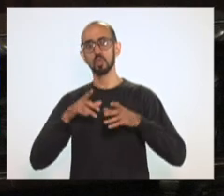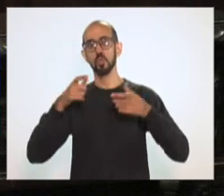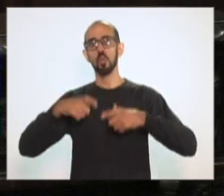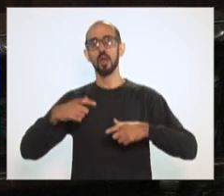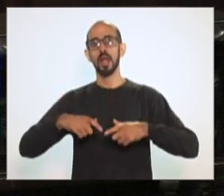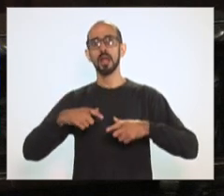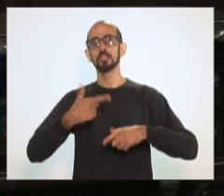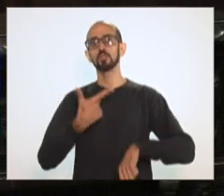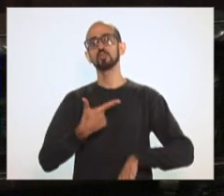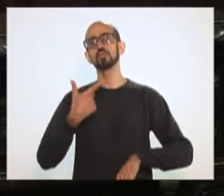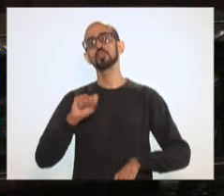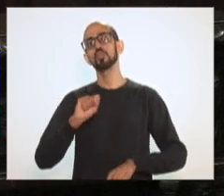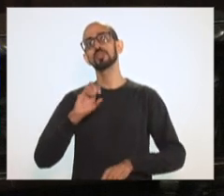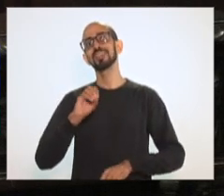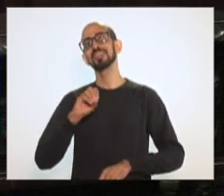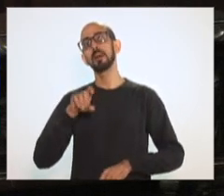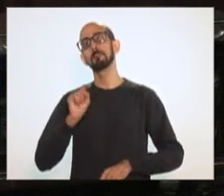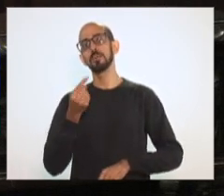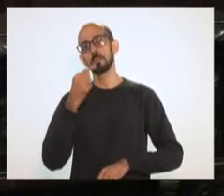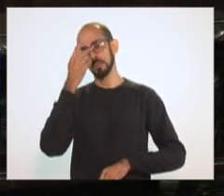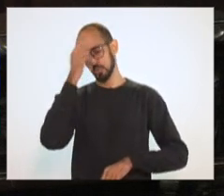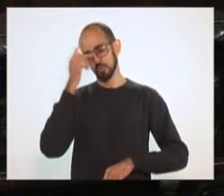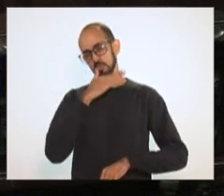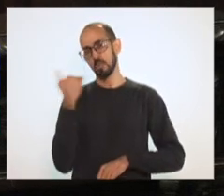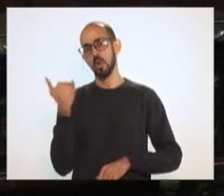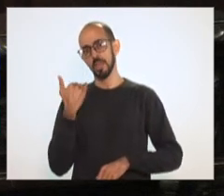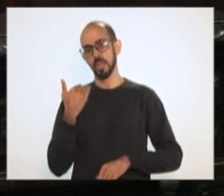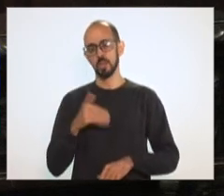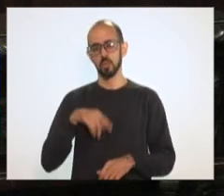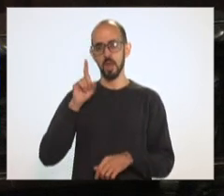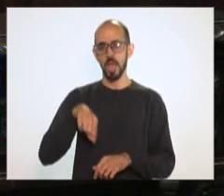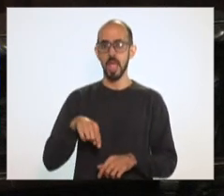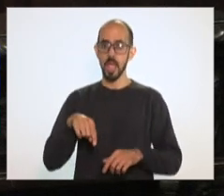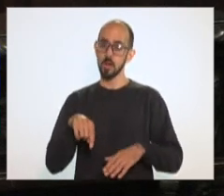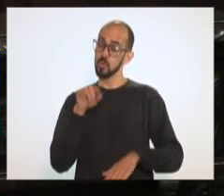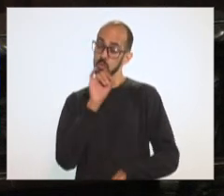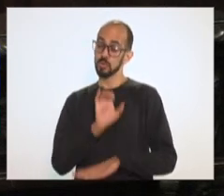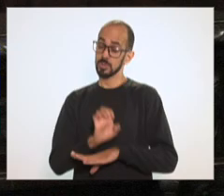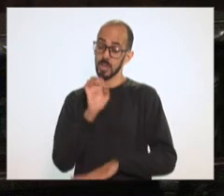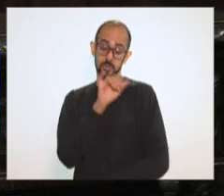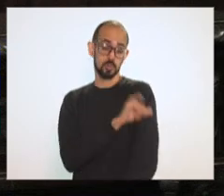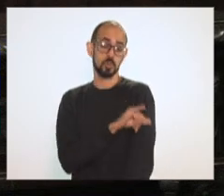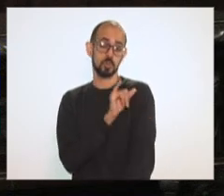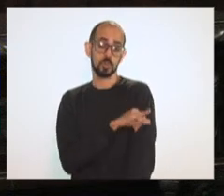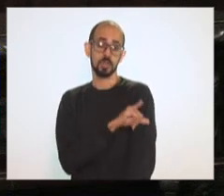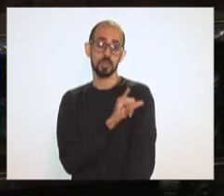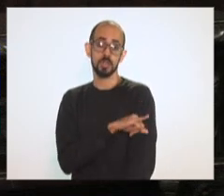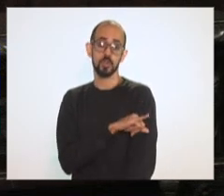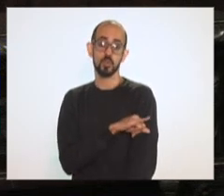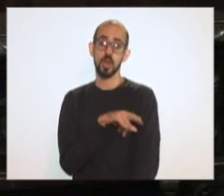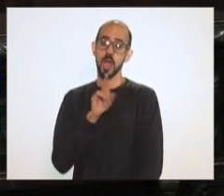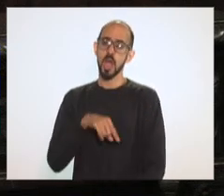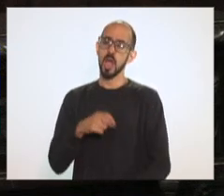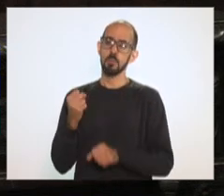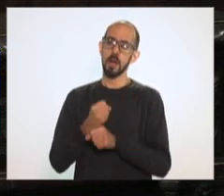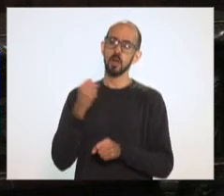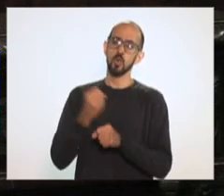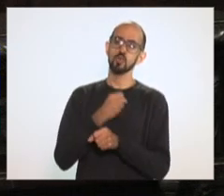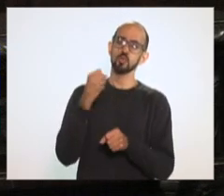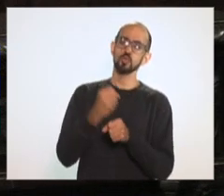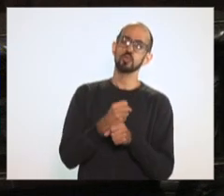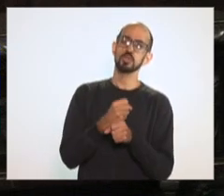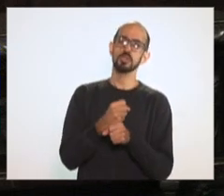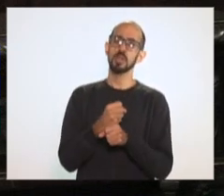Rio de Janeiro faz parte de uma construção muito, muito peculiar no que tange